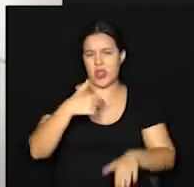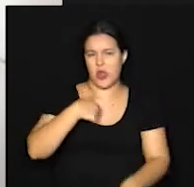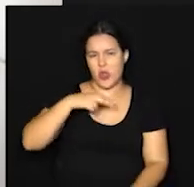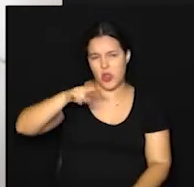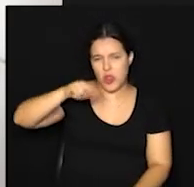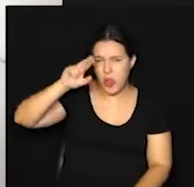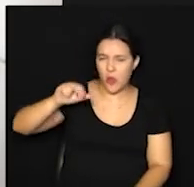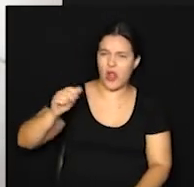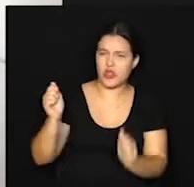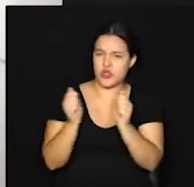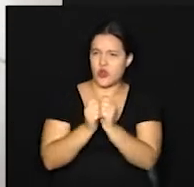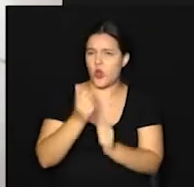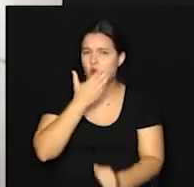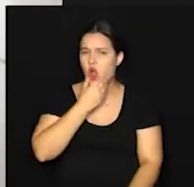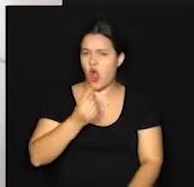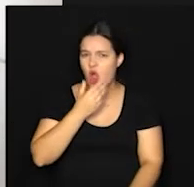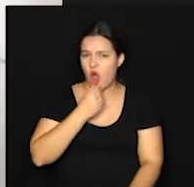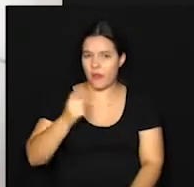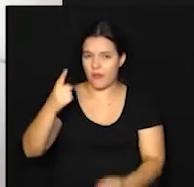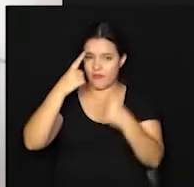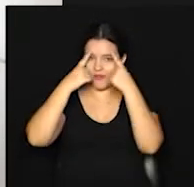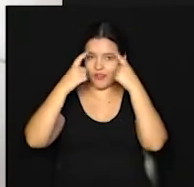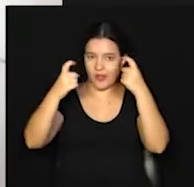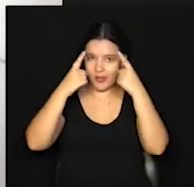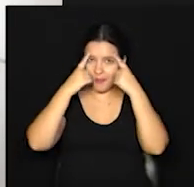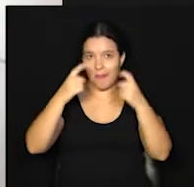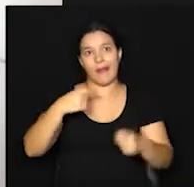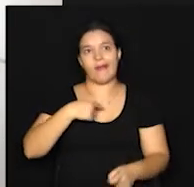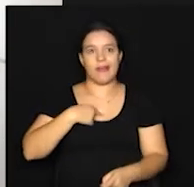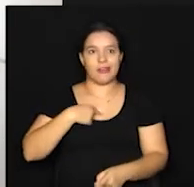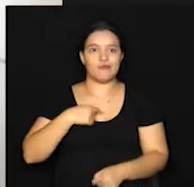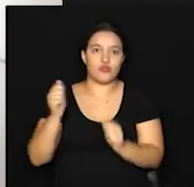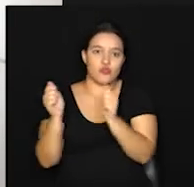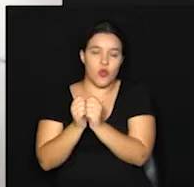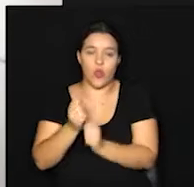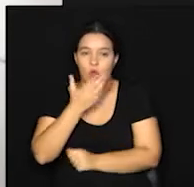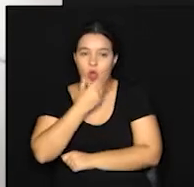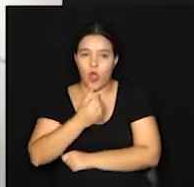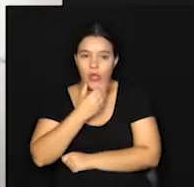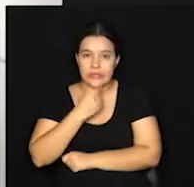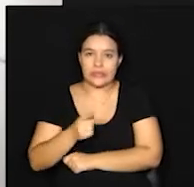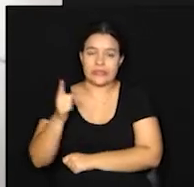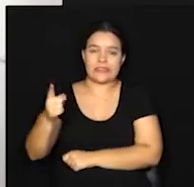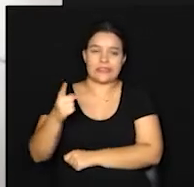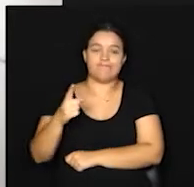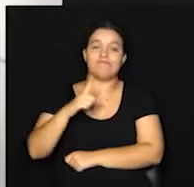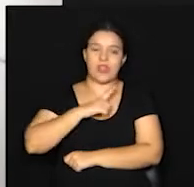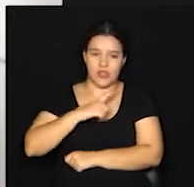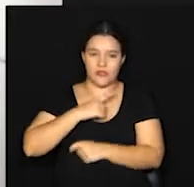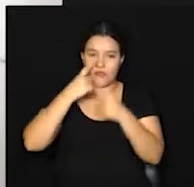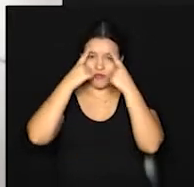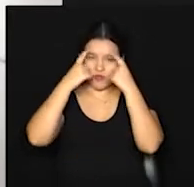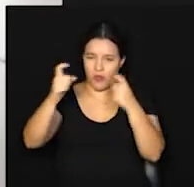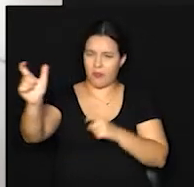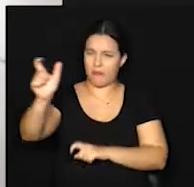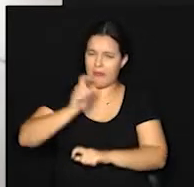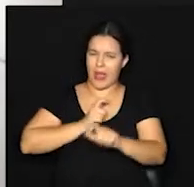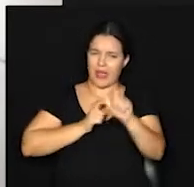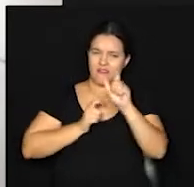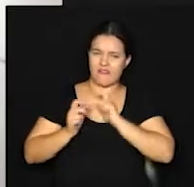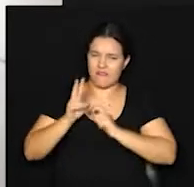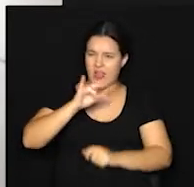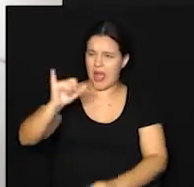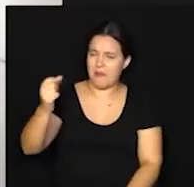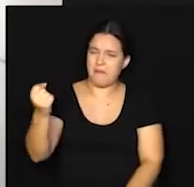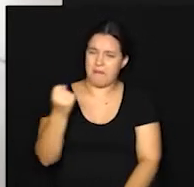um homem violento, mas acabei caindo numa relação abusiva com uma pessoa totalmente sociopata, Foi ameaçada de morte, minha família